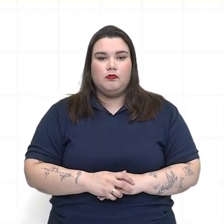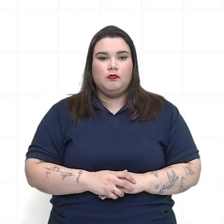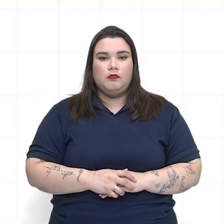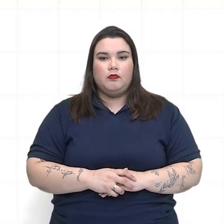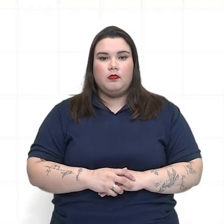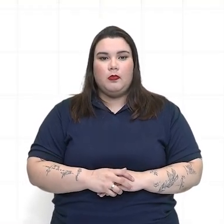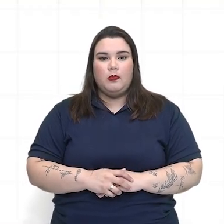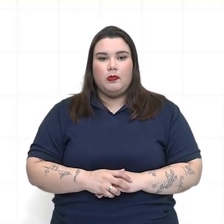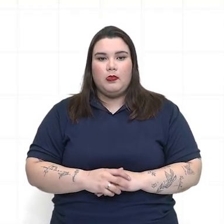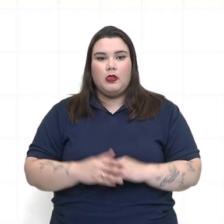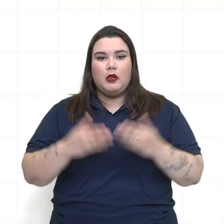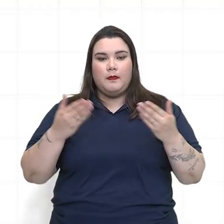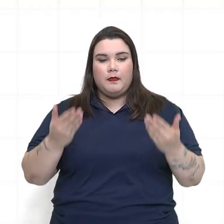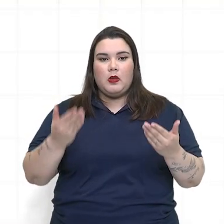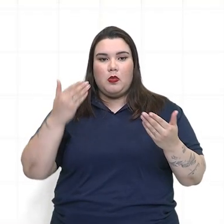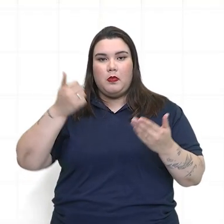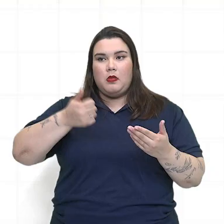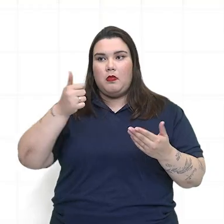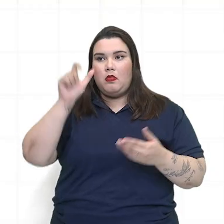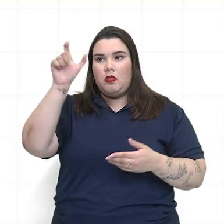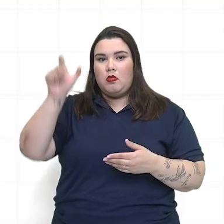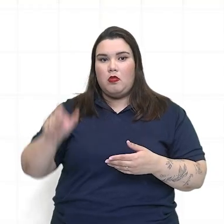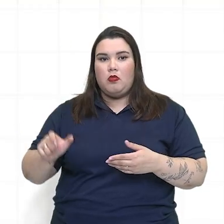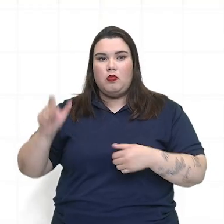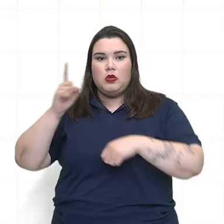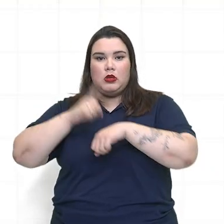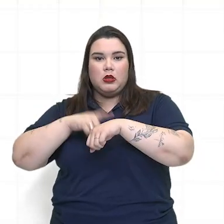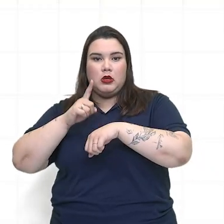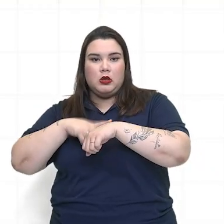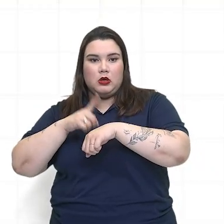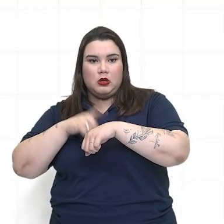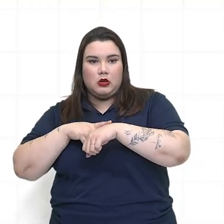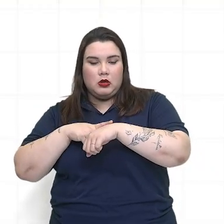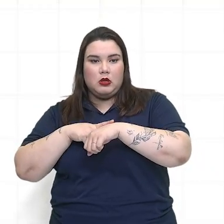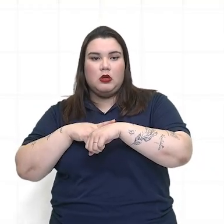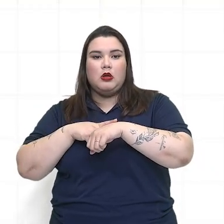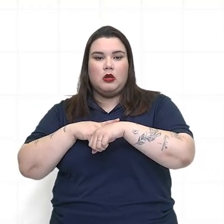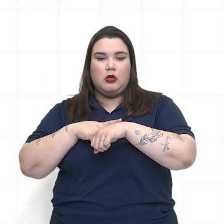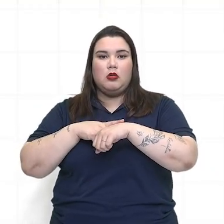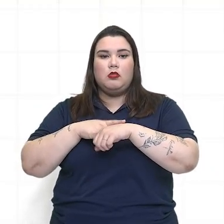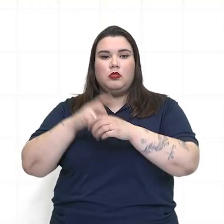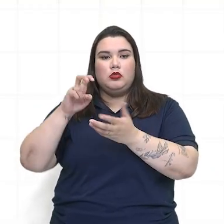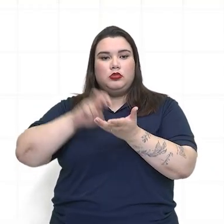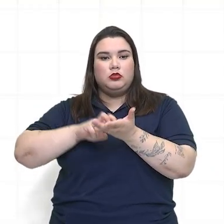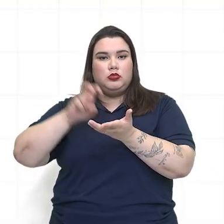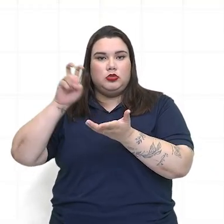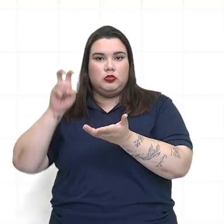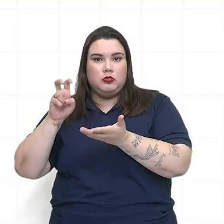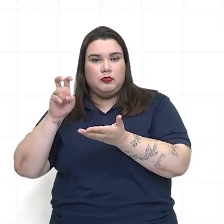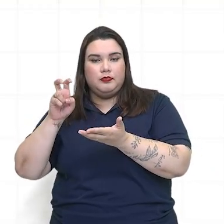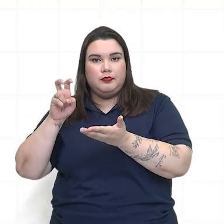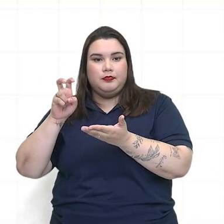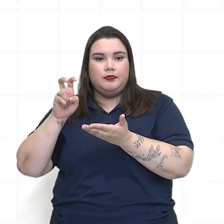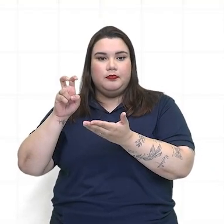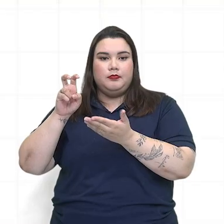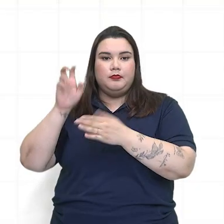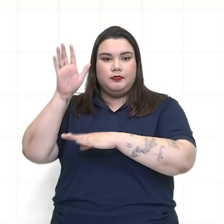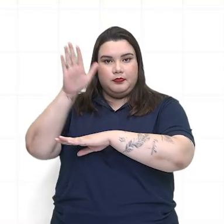Turno, proteína, certo? Então, qual os turnos aqui?